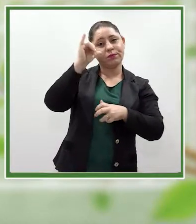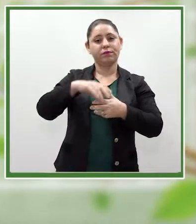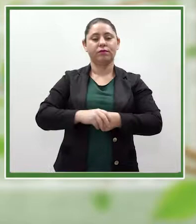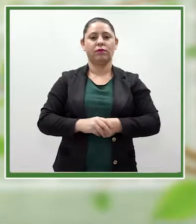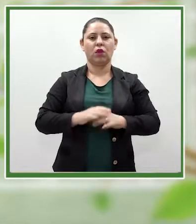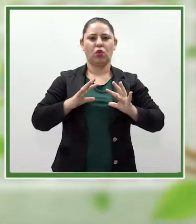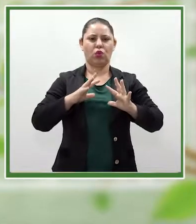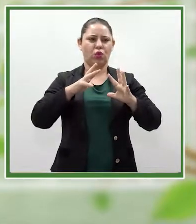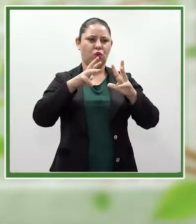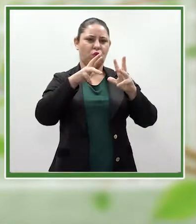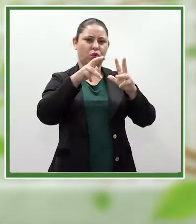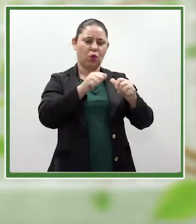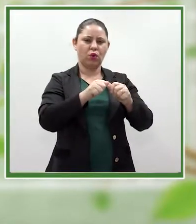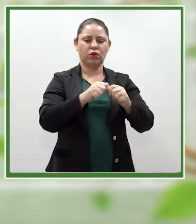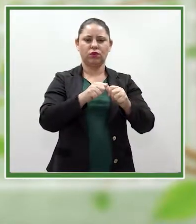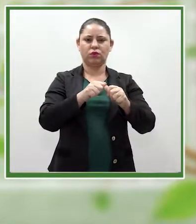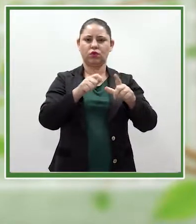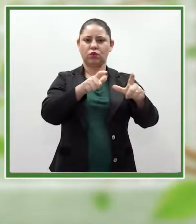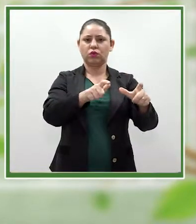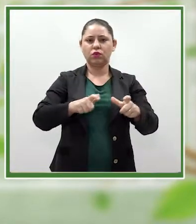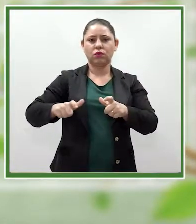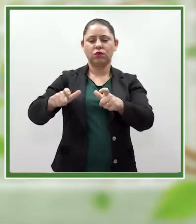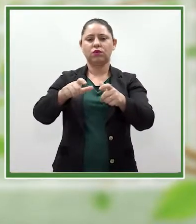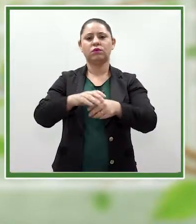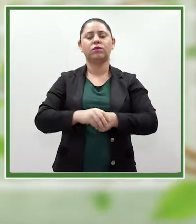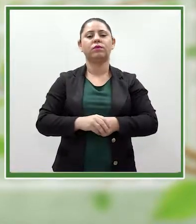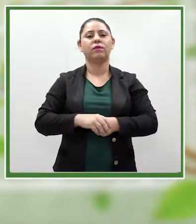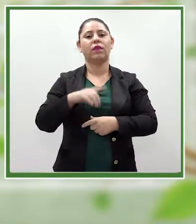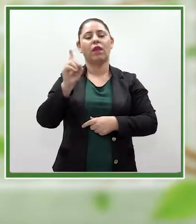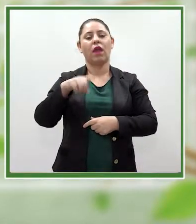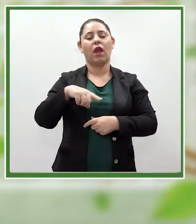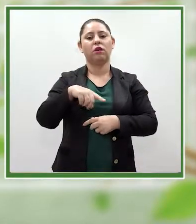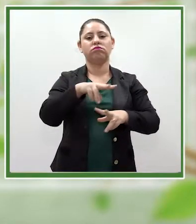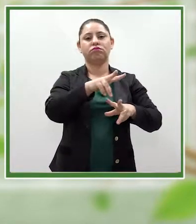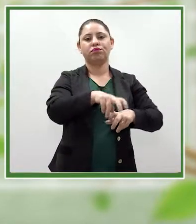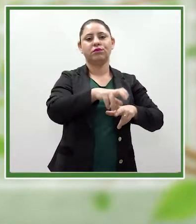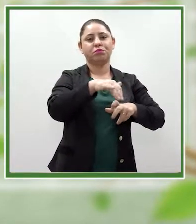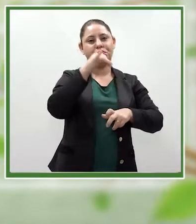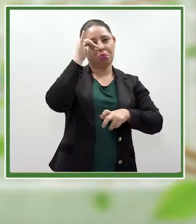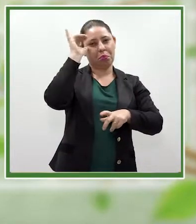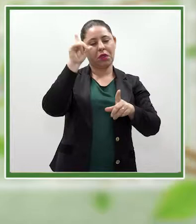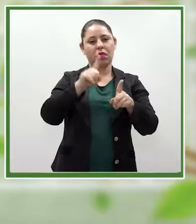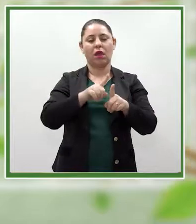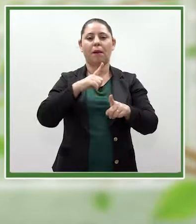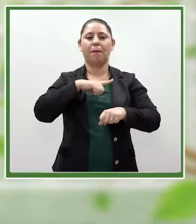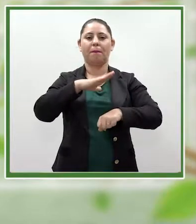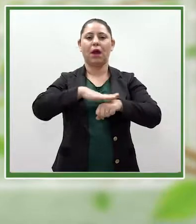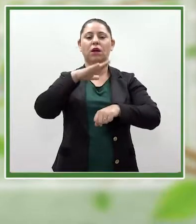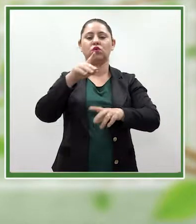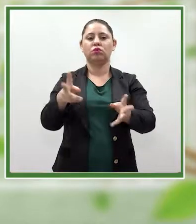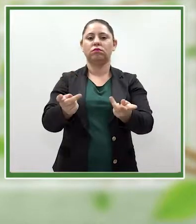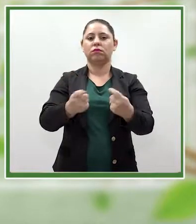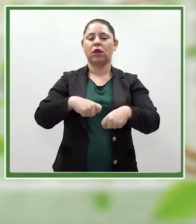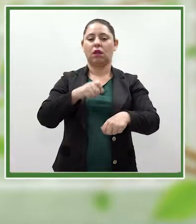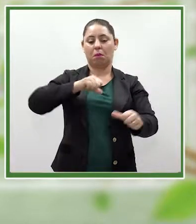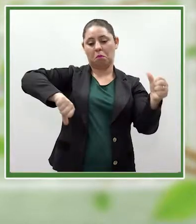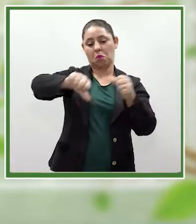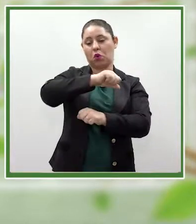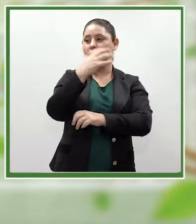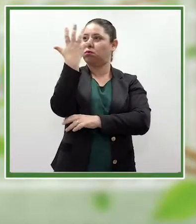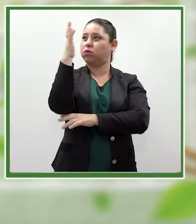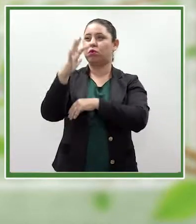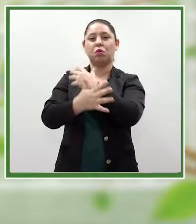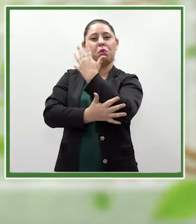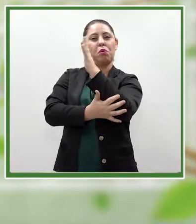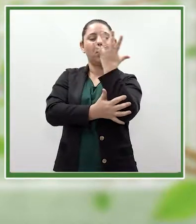Então vejam que, dentre todos os setores da economia, é a agropecuária que tem o maior potencial